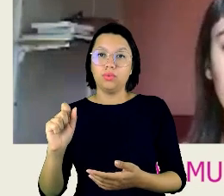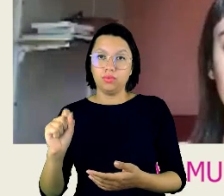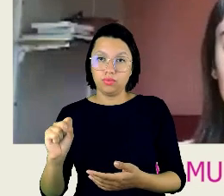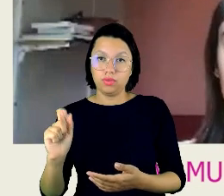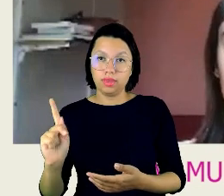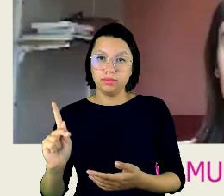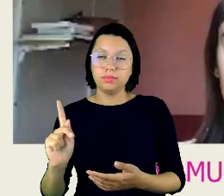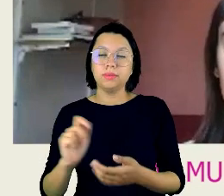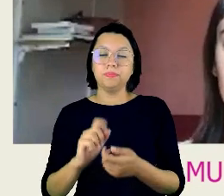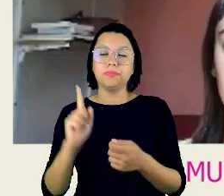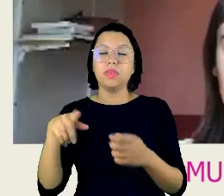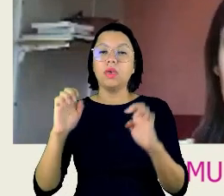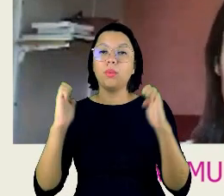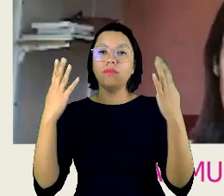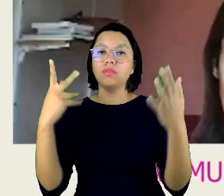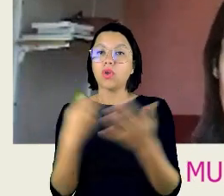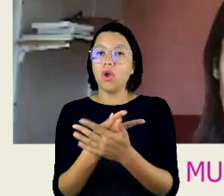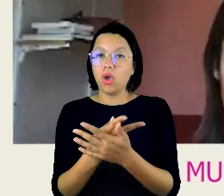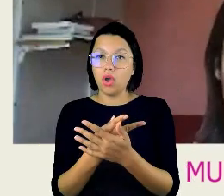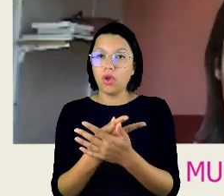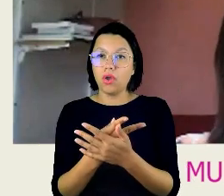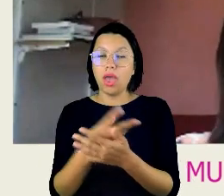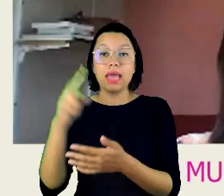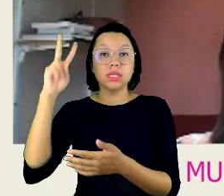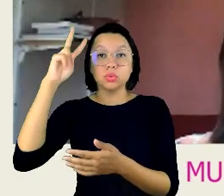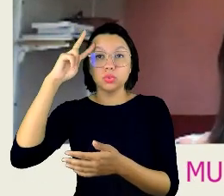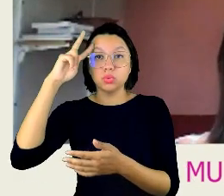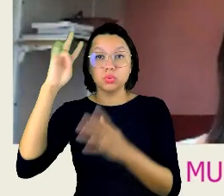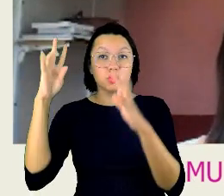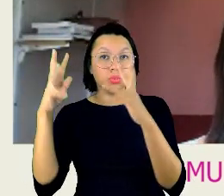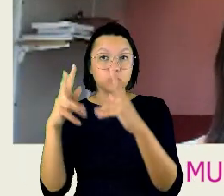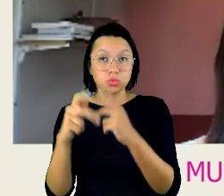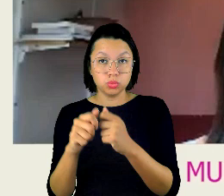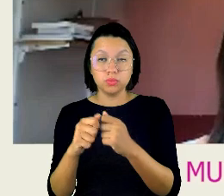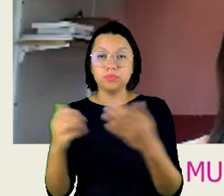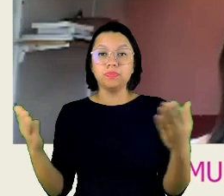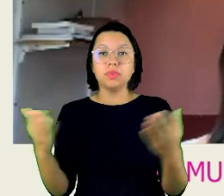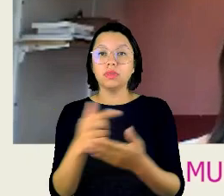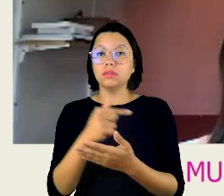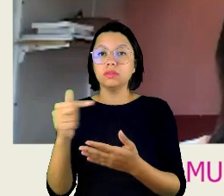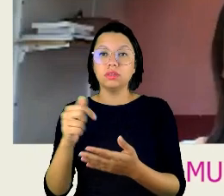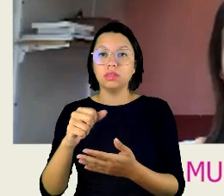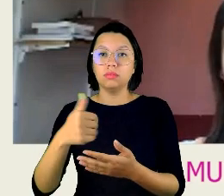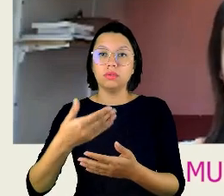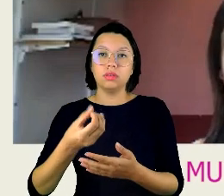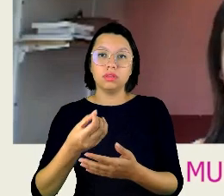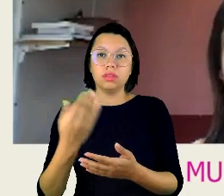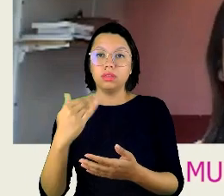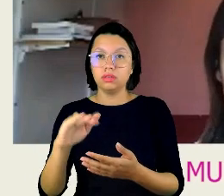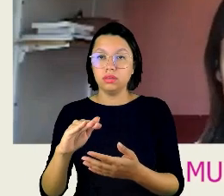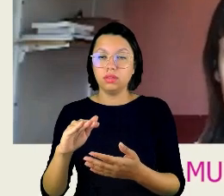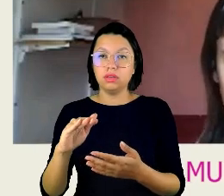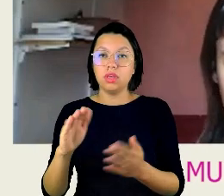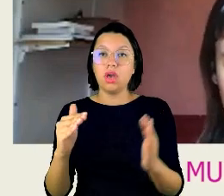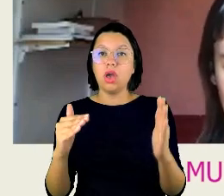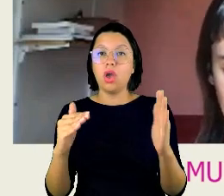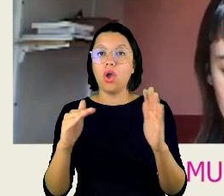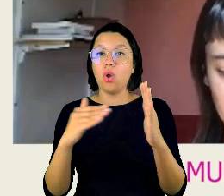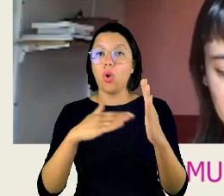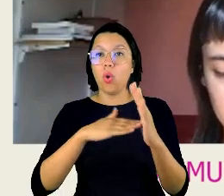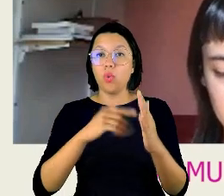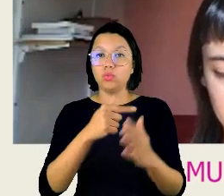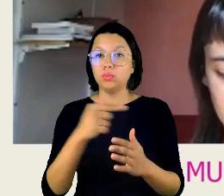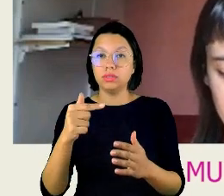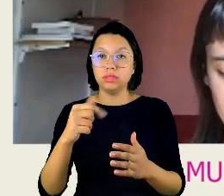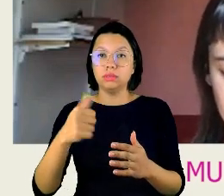e é um evento que acontecerá todas as segundas-feiras. Essa semana é às 10h30, na última semana do mês, dia